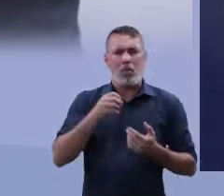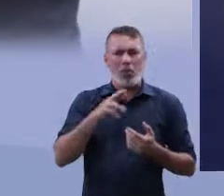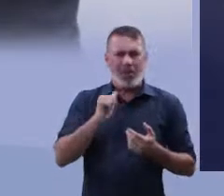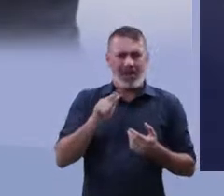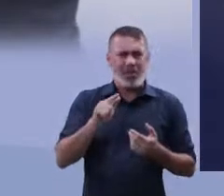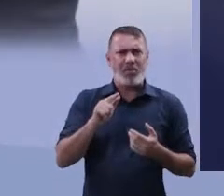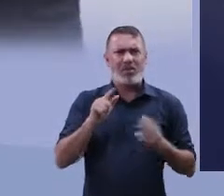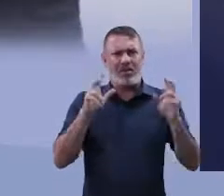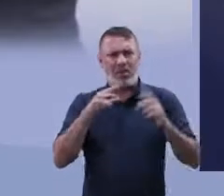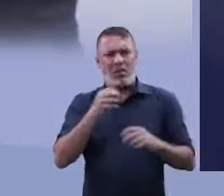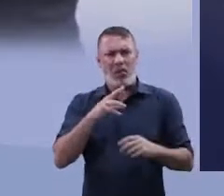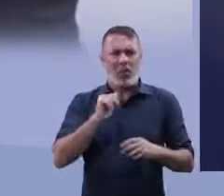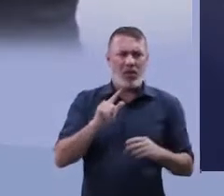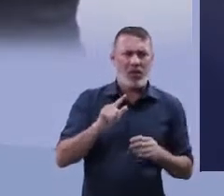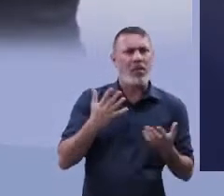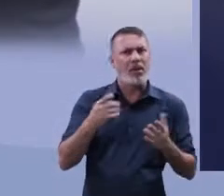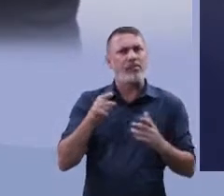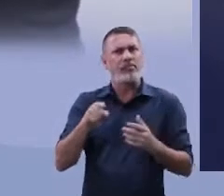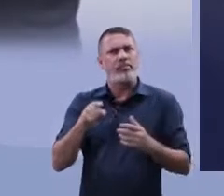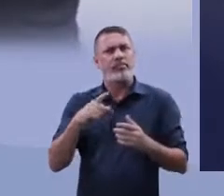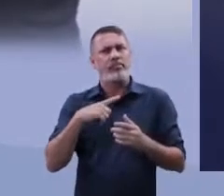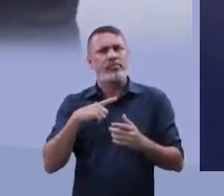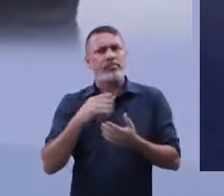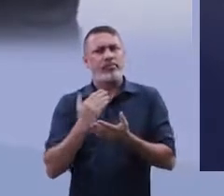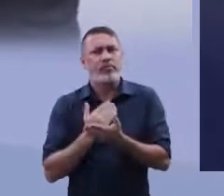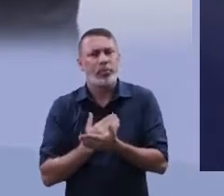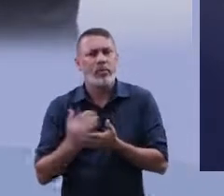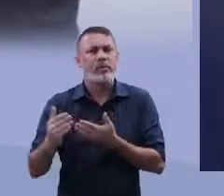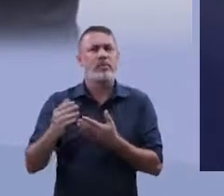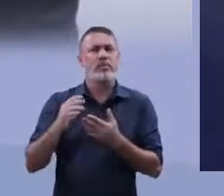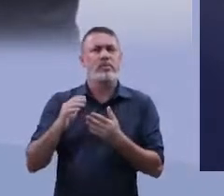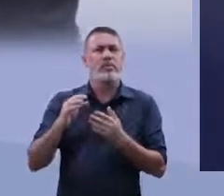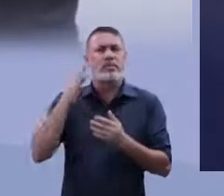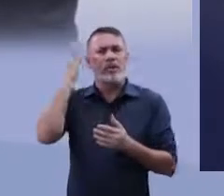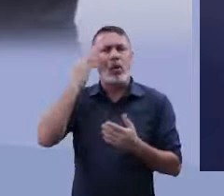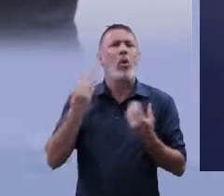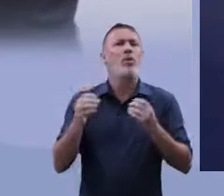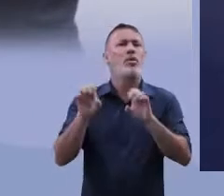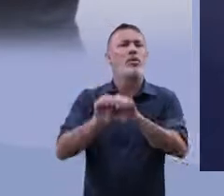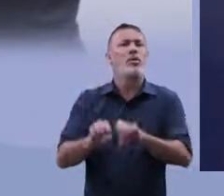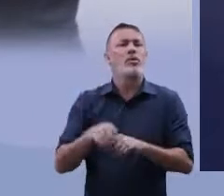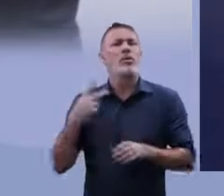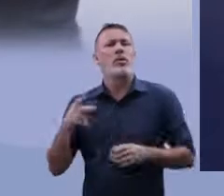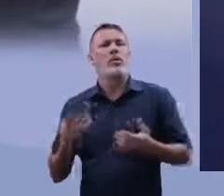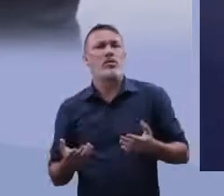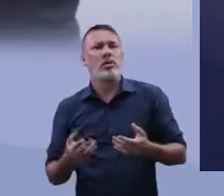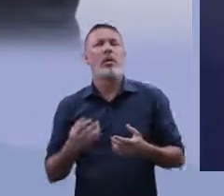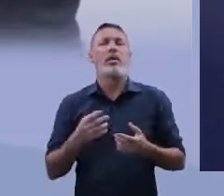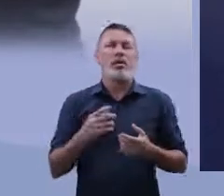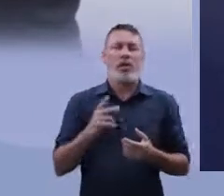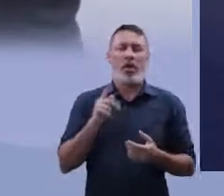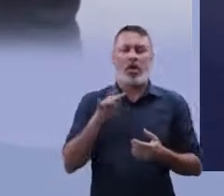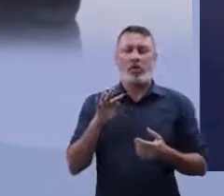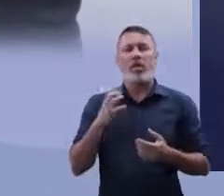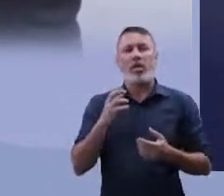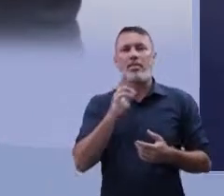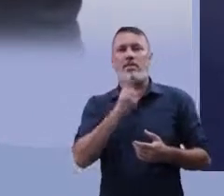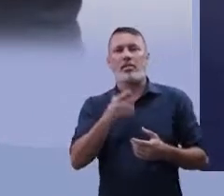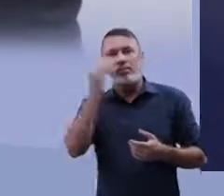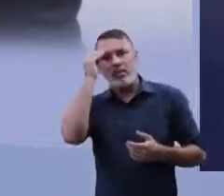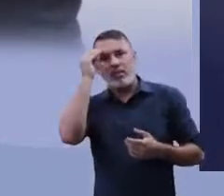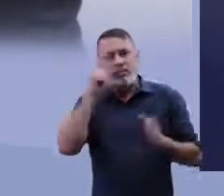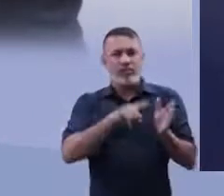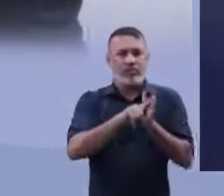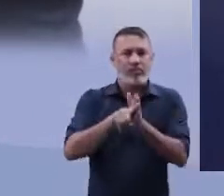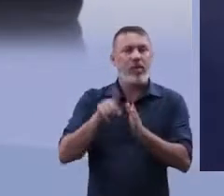né, um princípio fundador a priori no qual a moral pode ser estruturada. É isso que o Kant tenta